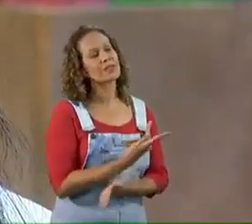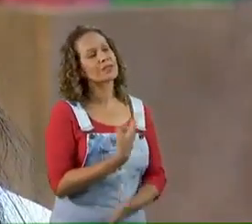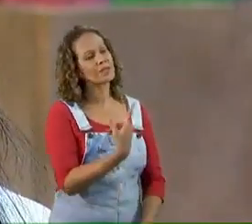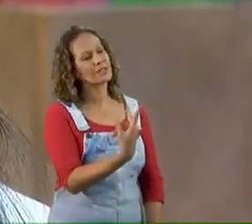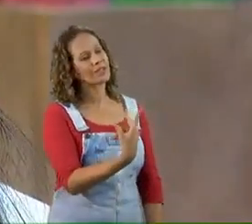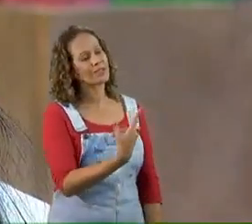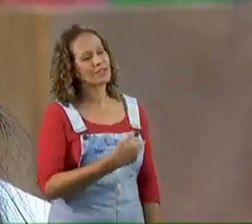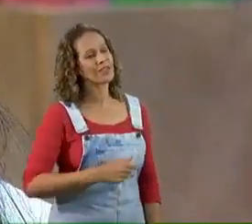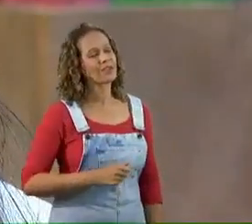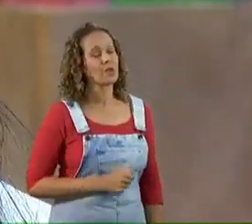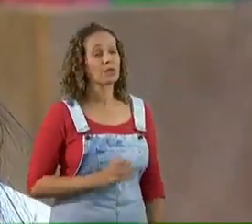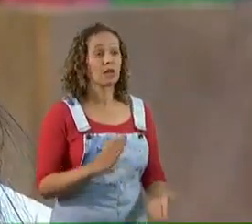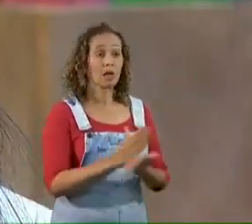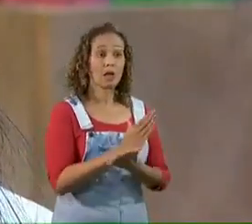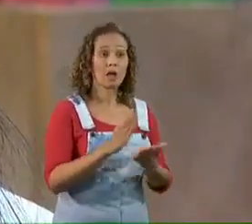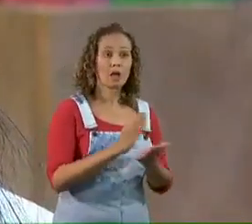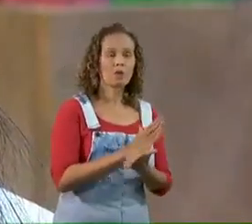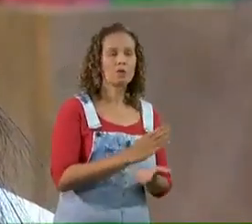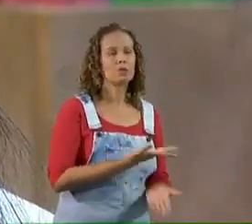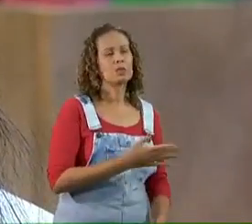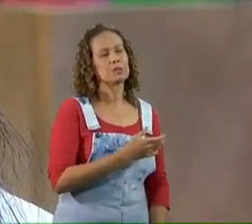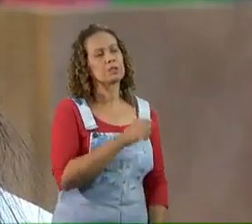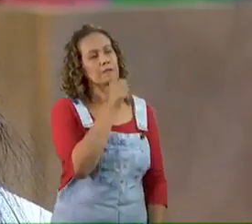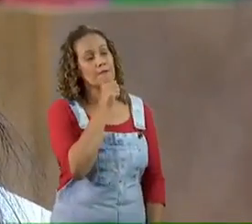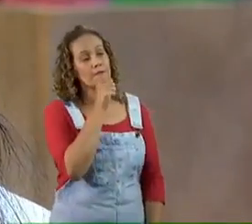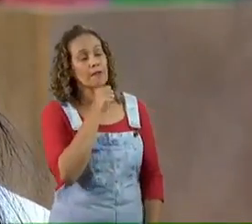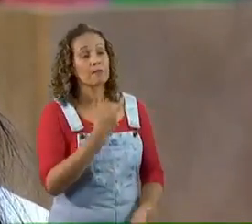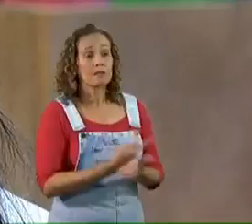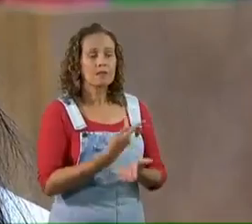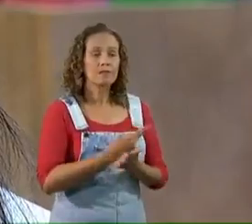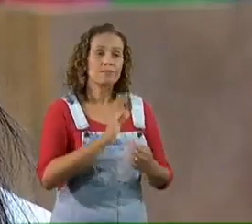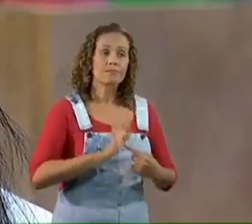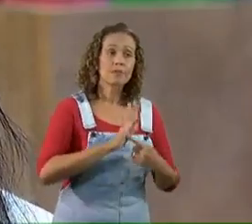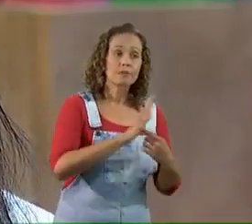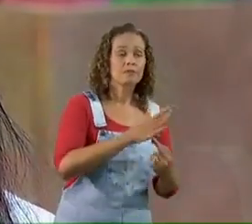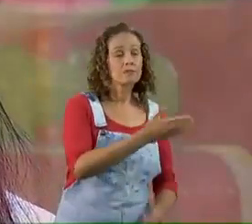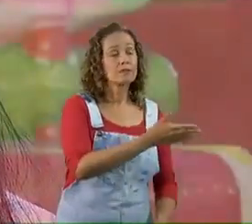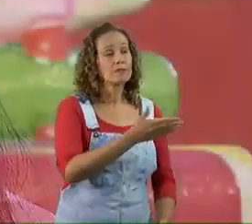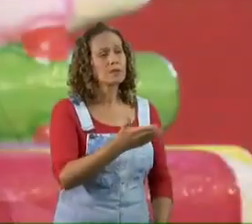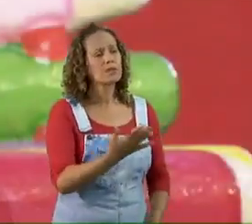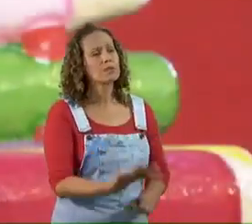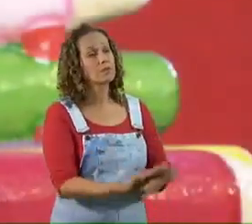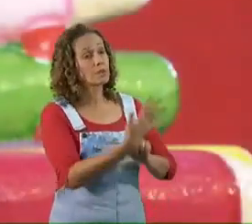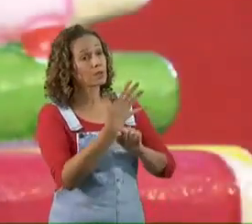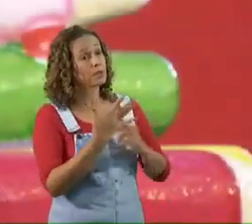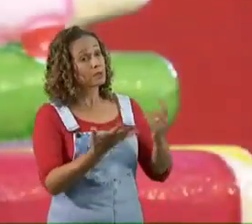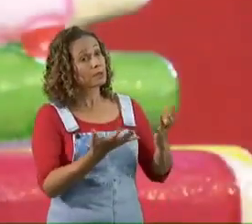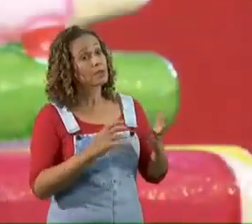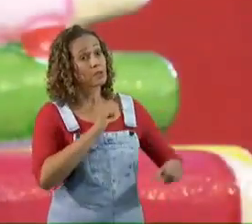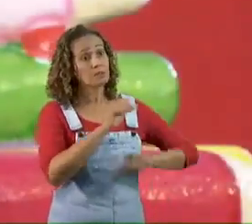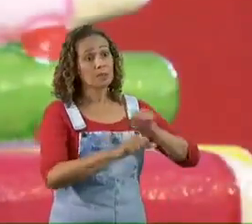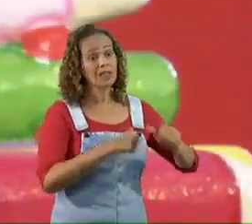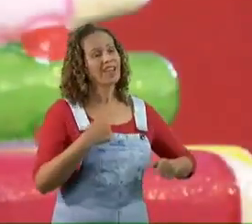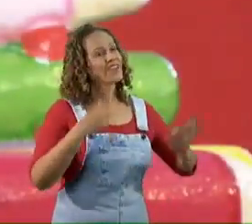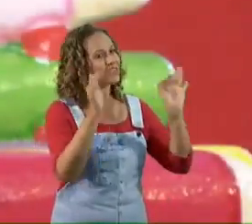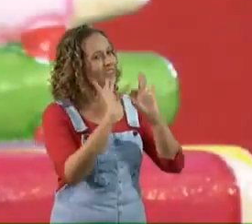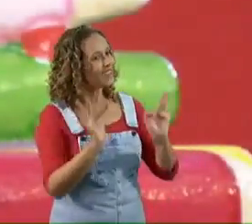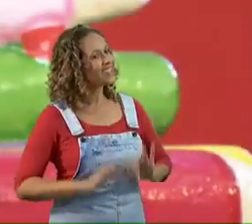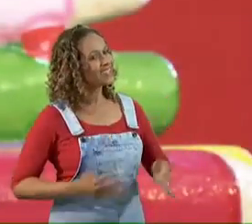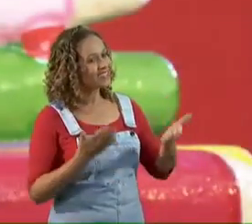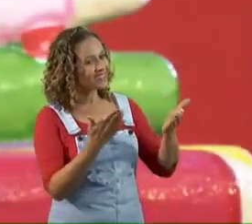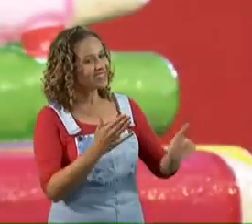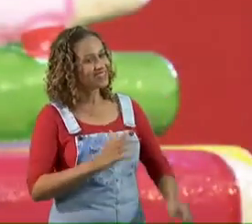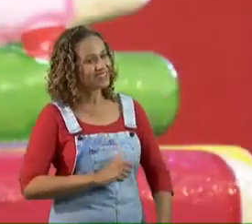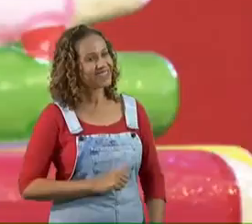nós. Alguns dos seus velhos erros foram expostos e você está mostrando que quer mudar. Eu estou muito feliz com